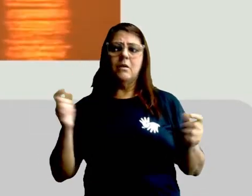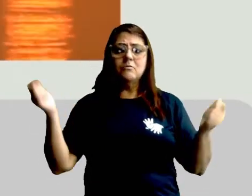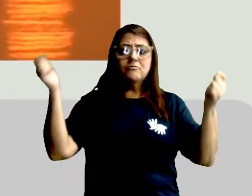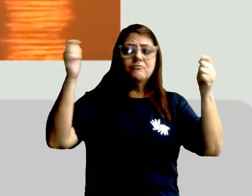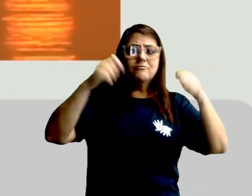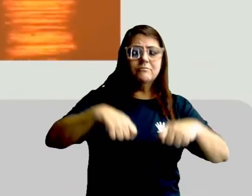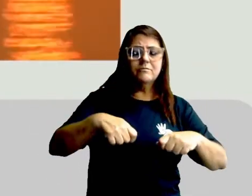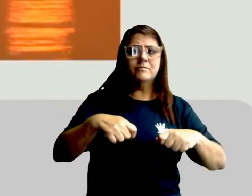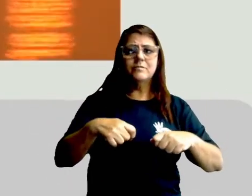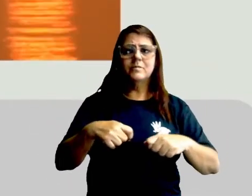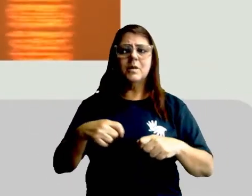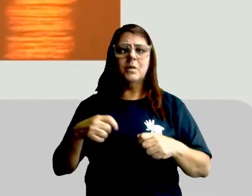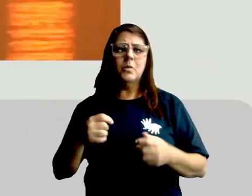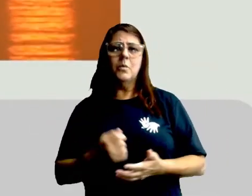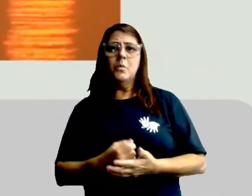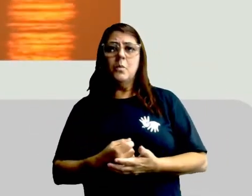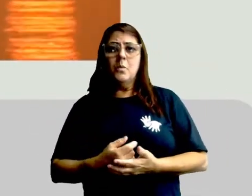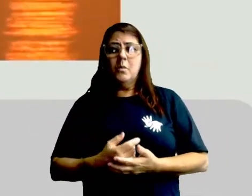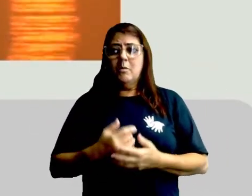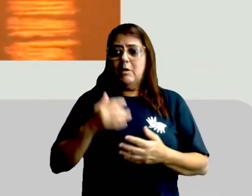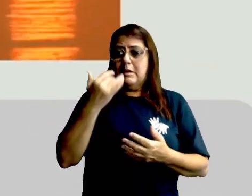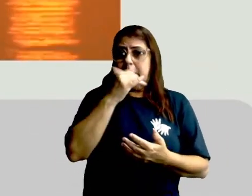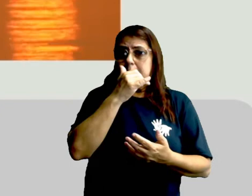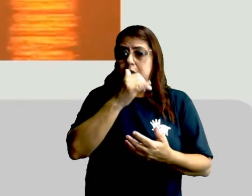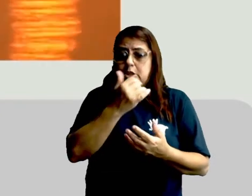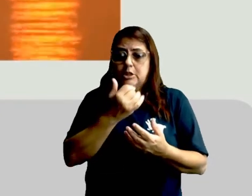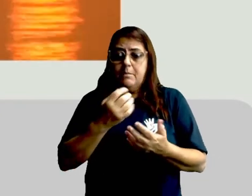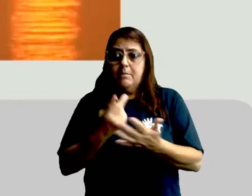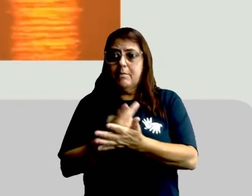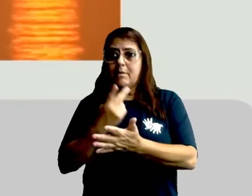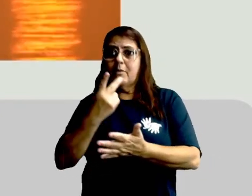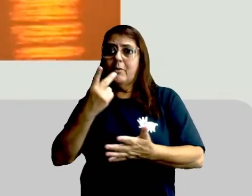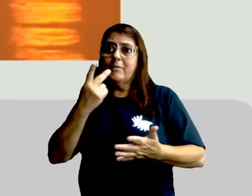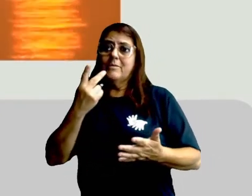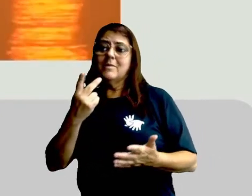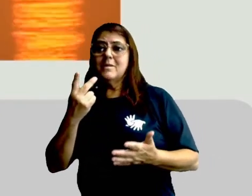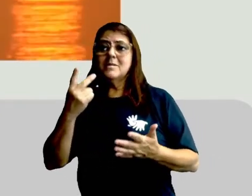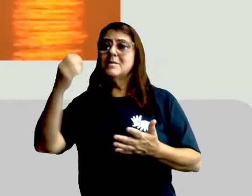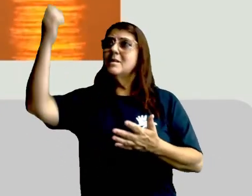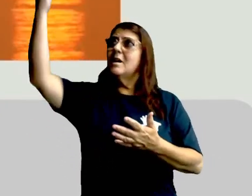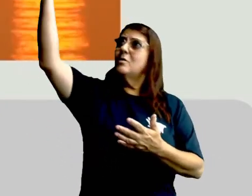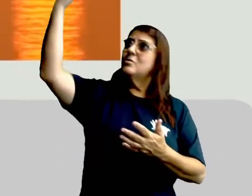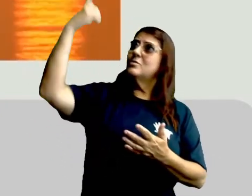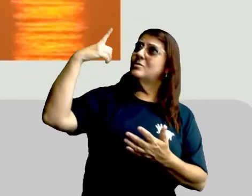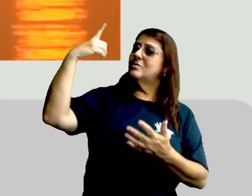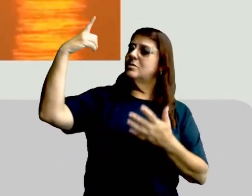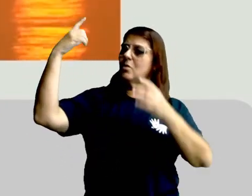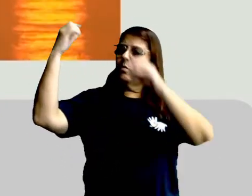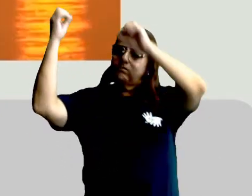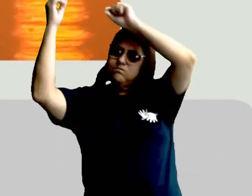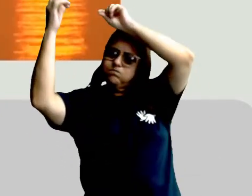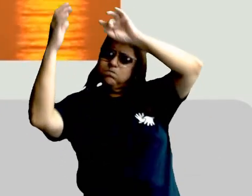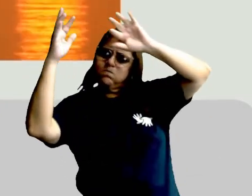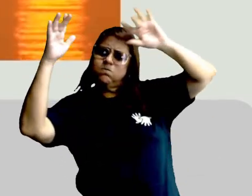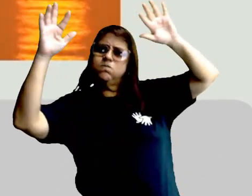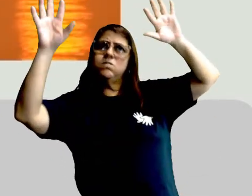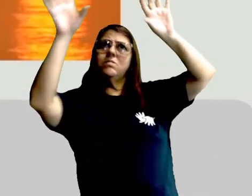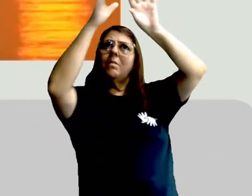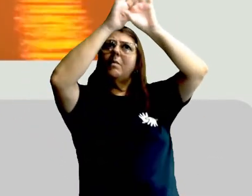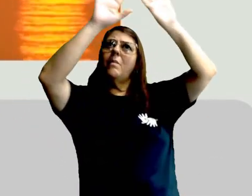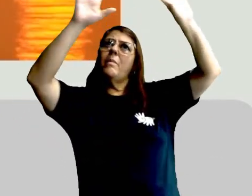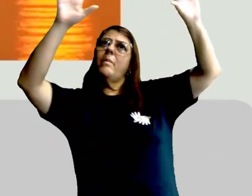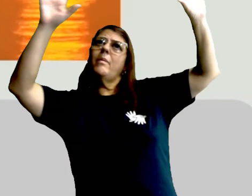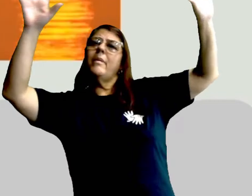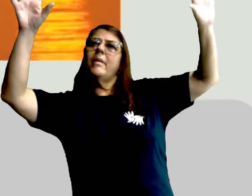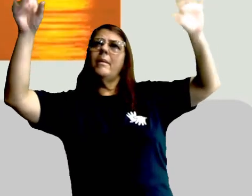de fusão nuclear, o que requer muita energia para acontecer e liberar muito mais energia do que consome. Já no